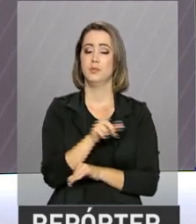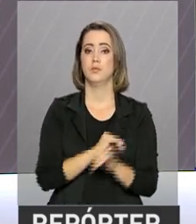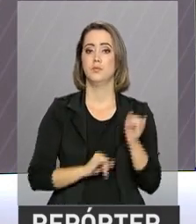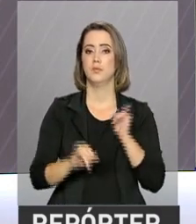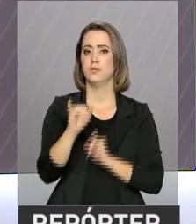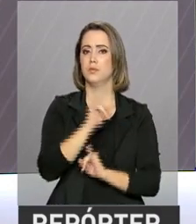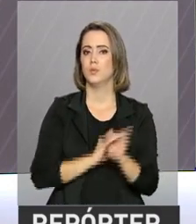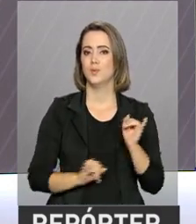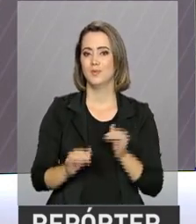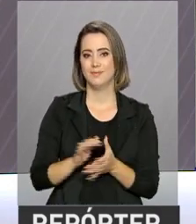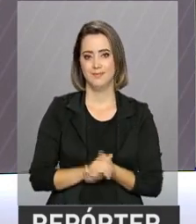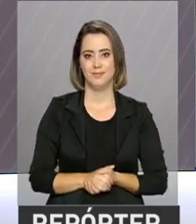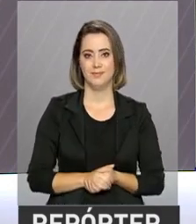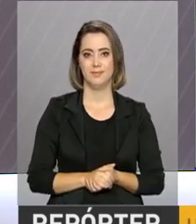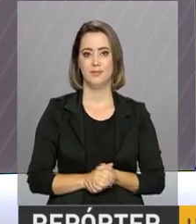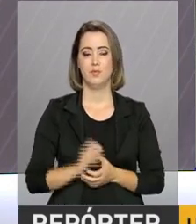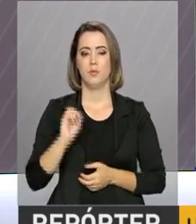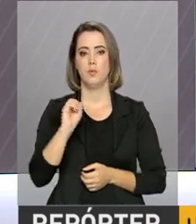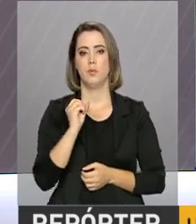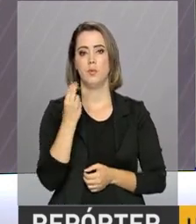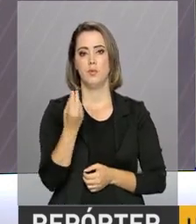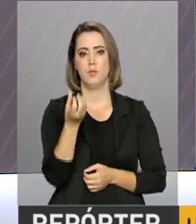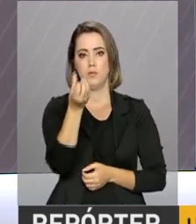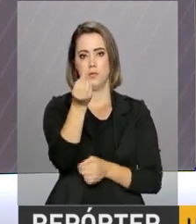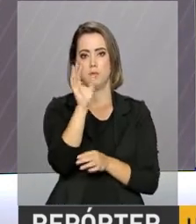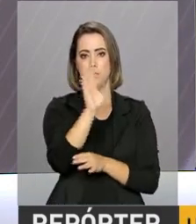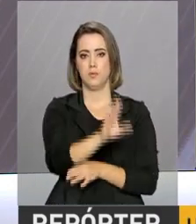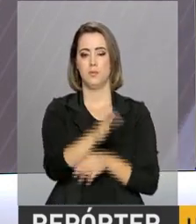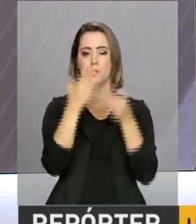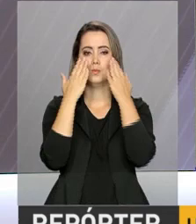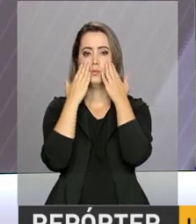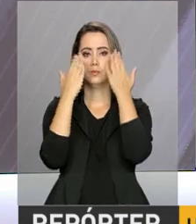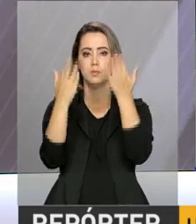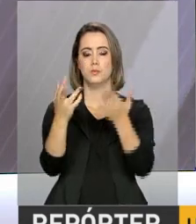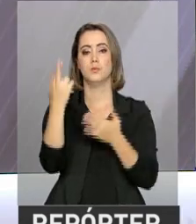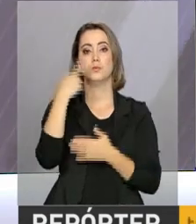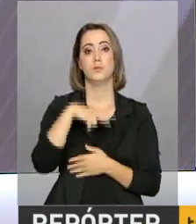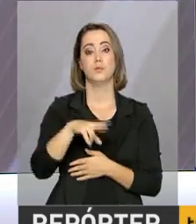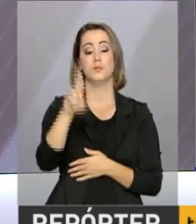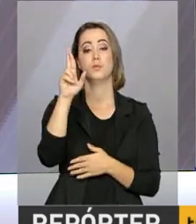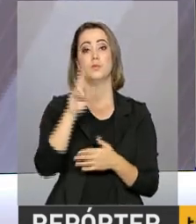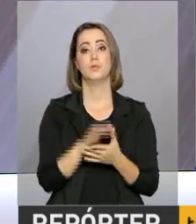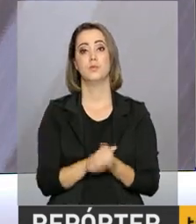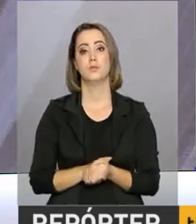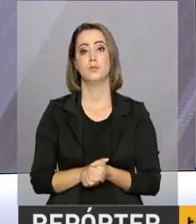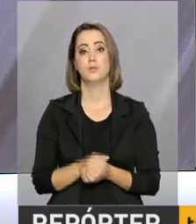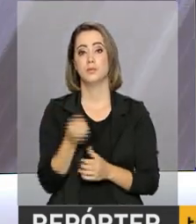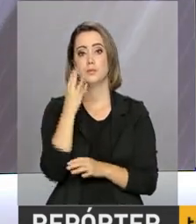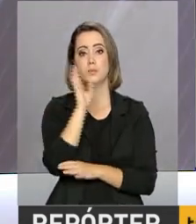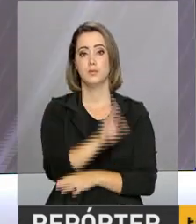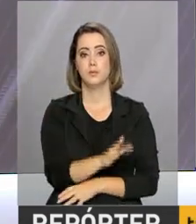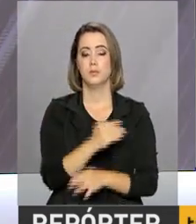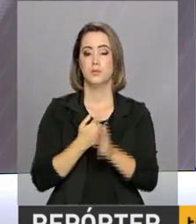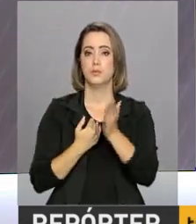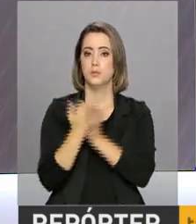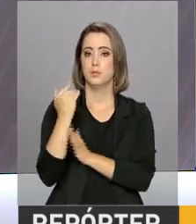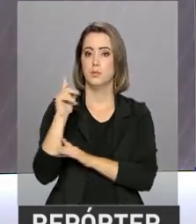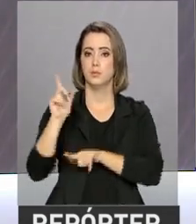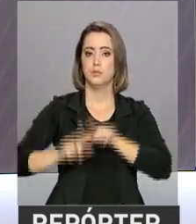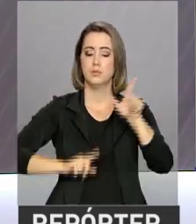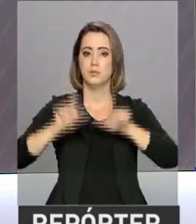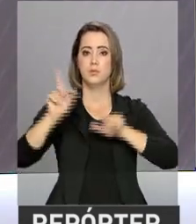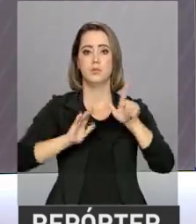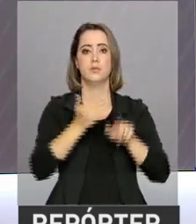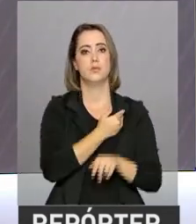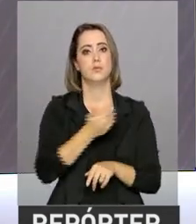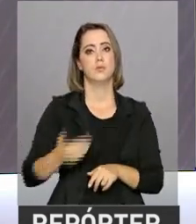voltar a qualquer momento com outras informações ou às seis da tarde na próxima edição do repórter nbr boa tarde pra você continue